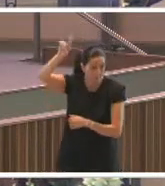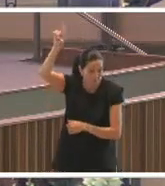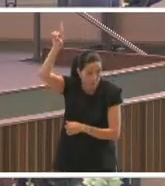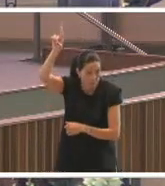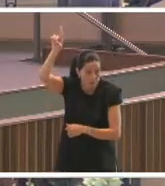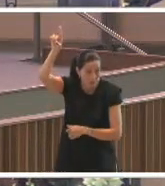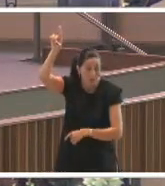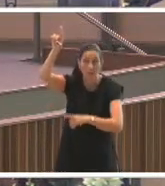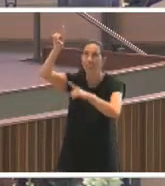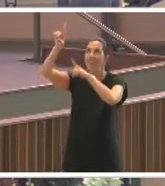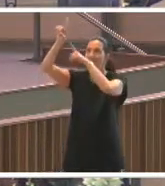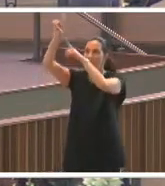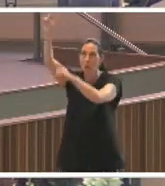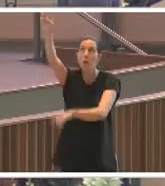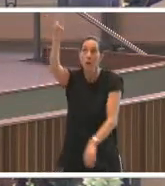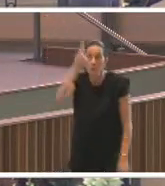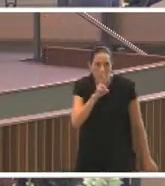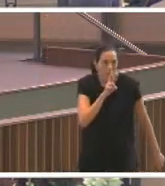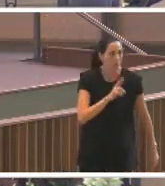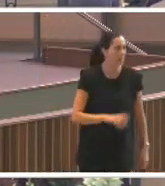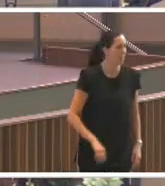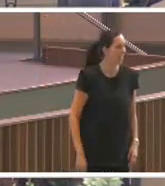a responder essas orações,